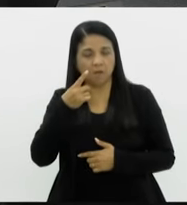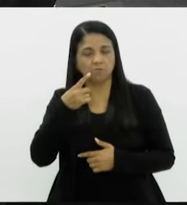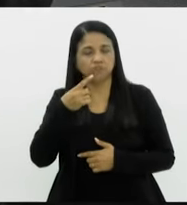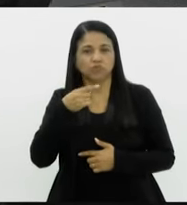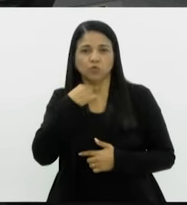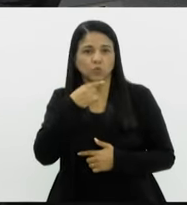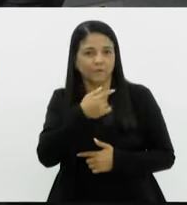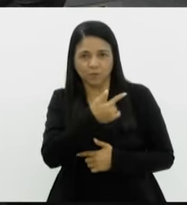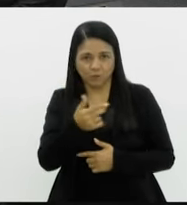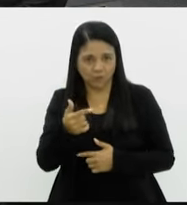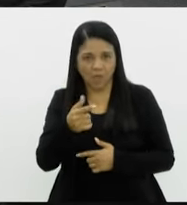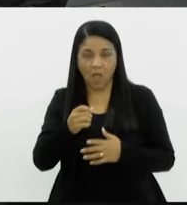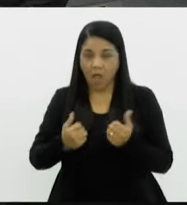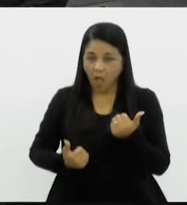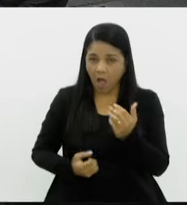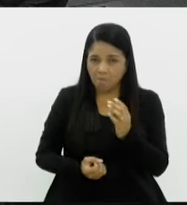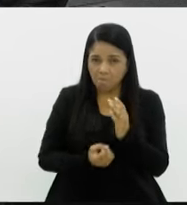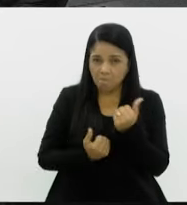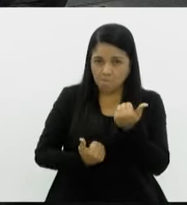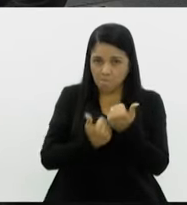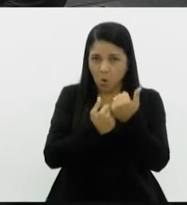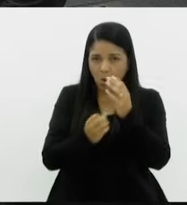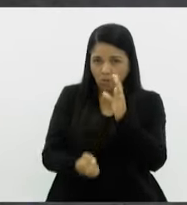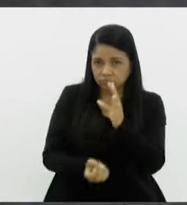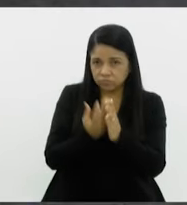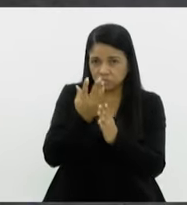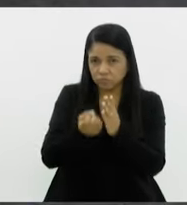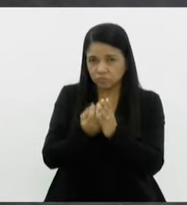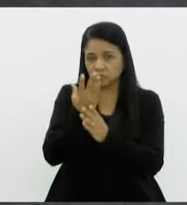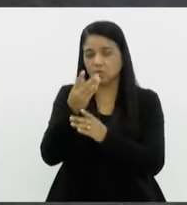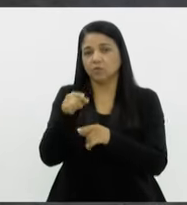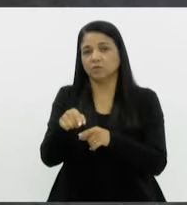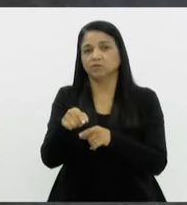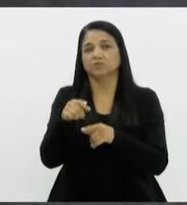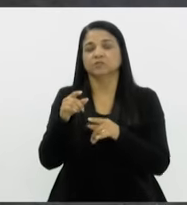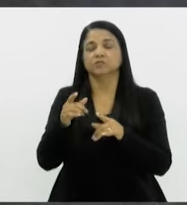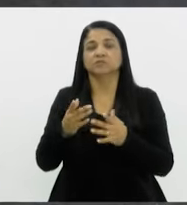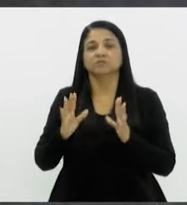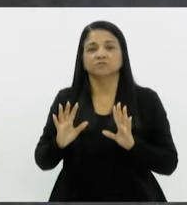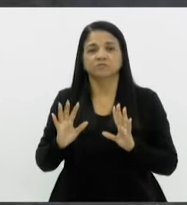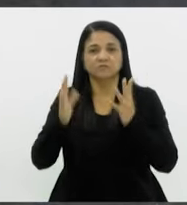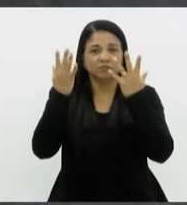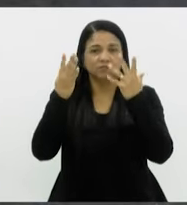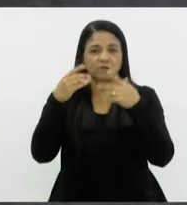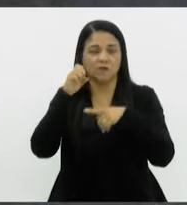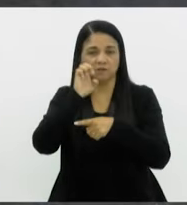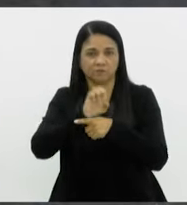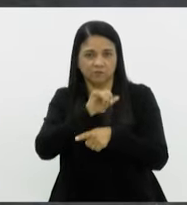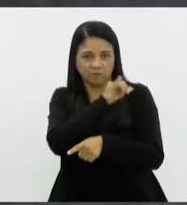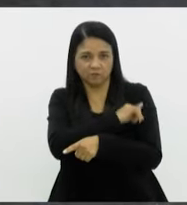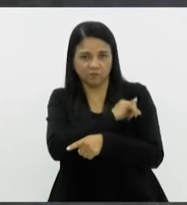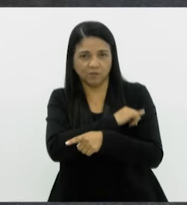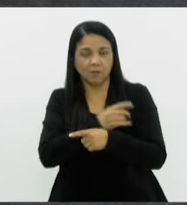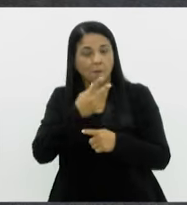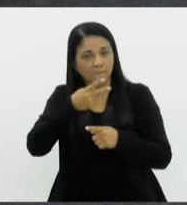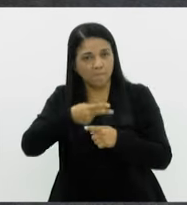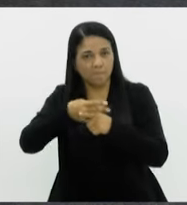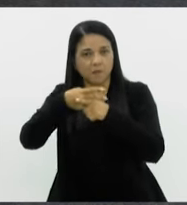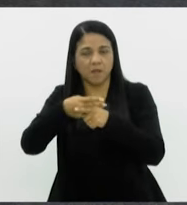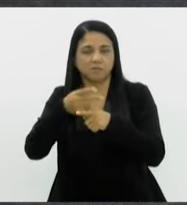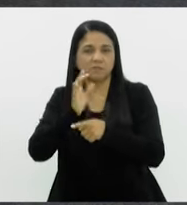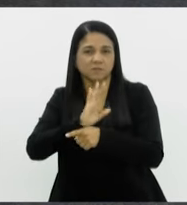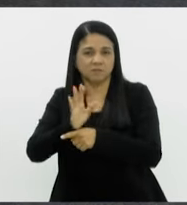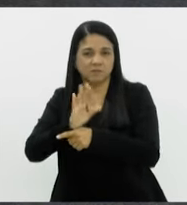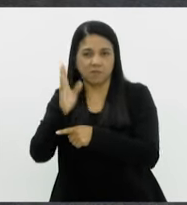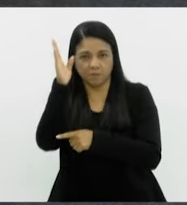apoio a produções oriundas do Estado do Rio de Janeiro em mostras, festivais, premiações de cinemas nacionais. Esse programa